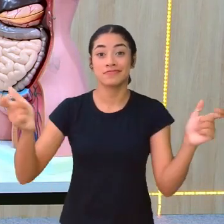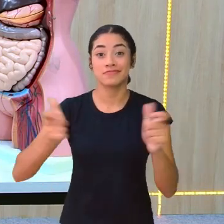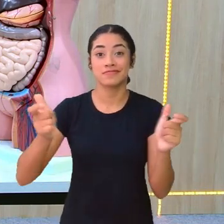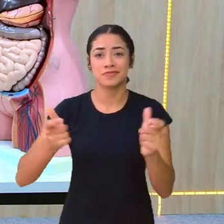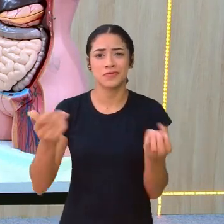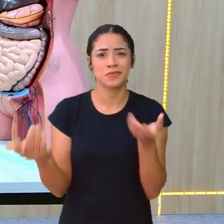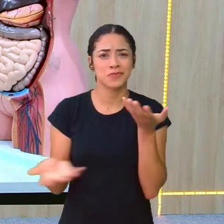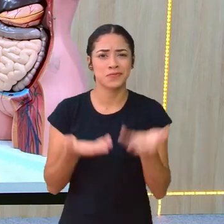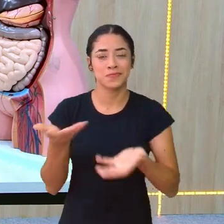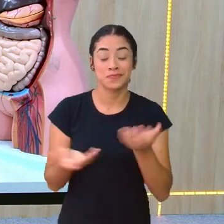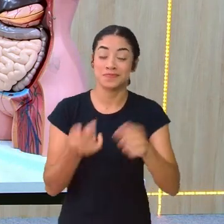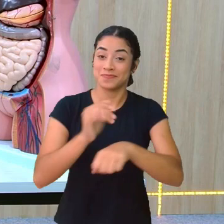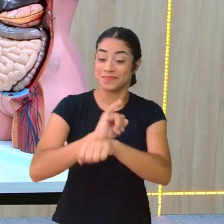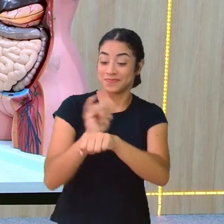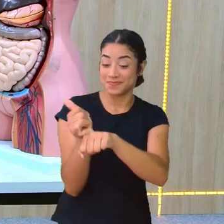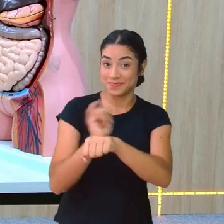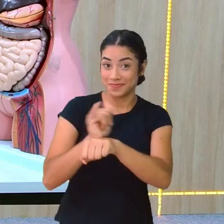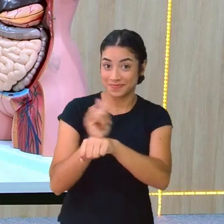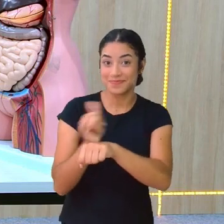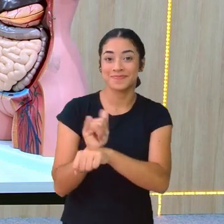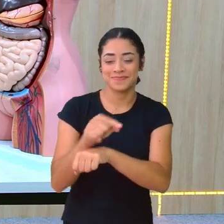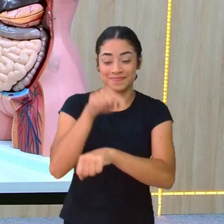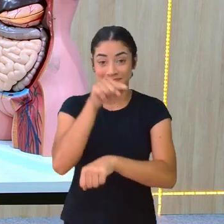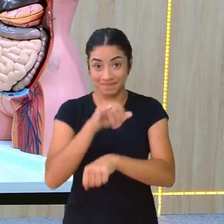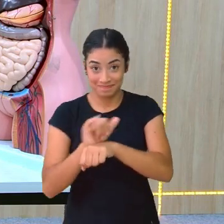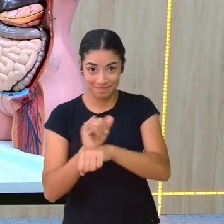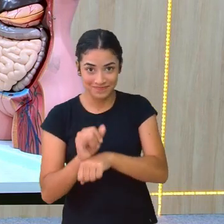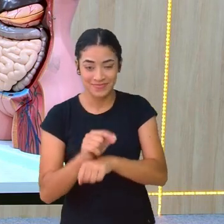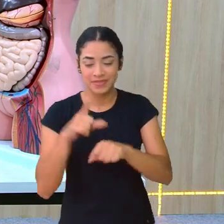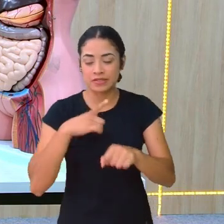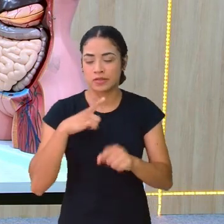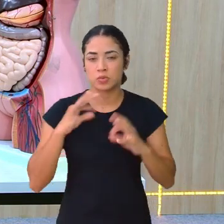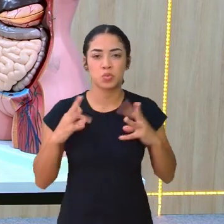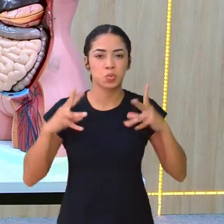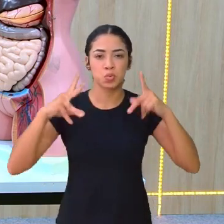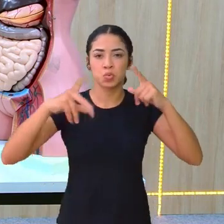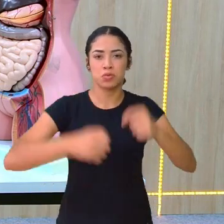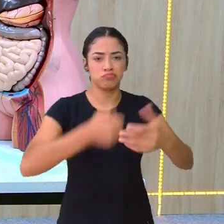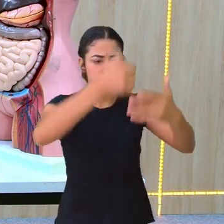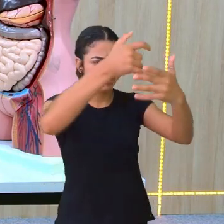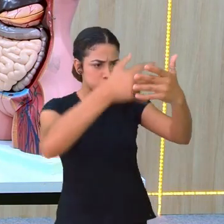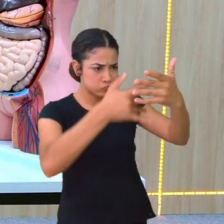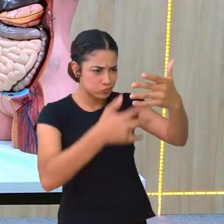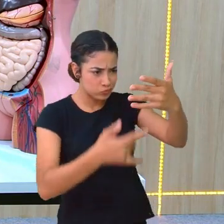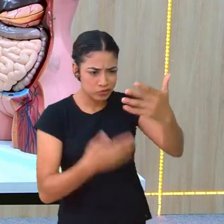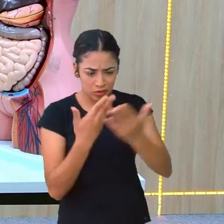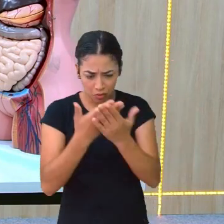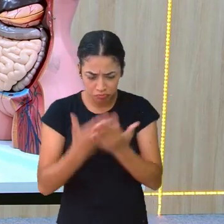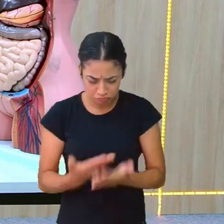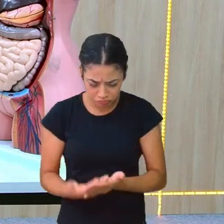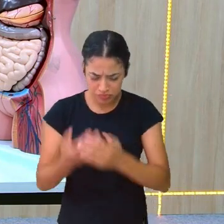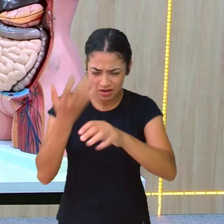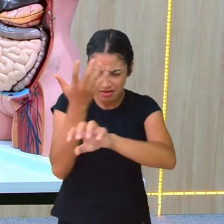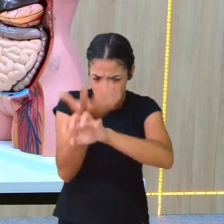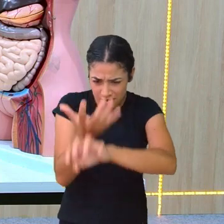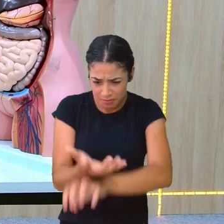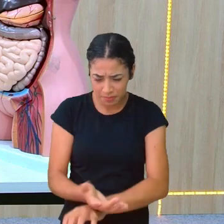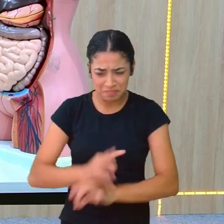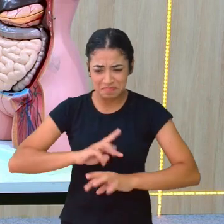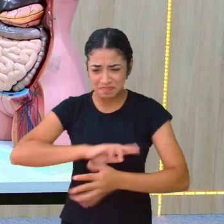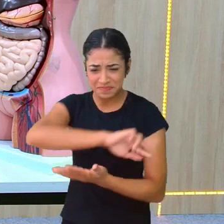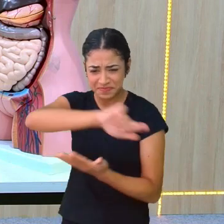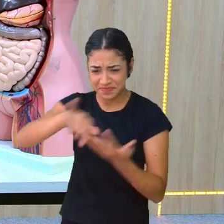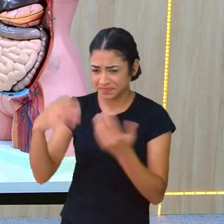aulas pelo YouTube. Lembrando que lá no YouTube vocês têm todas as aulas, não só as aulas de ciência, mas aulas de todas as